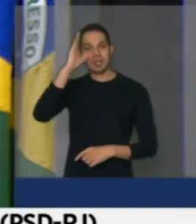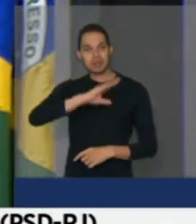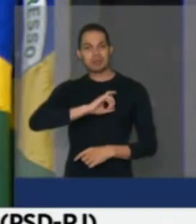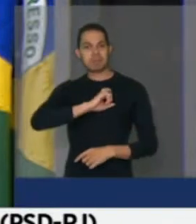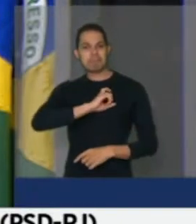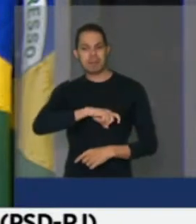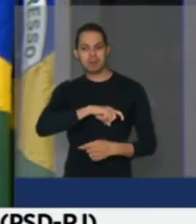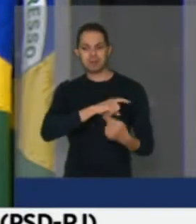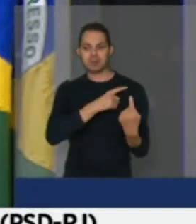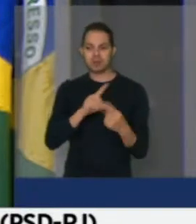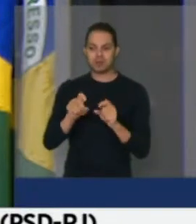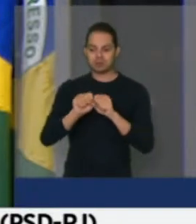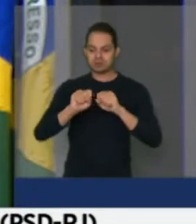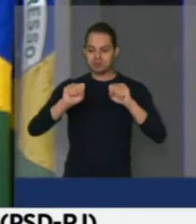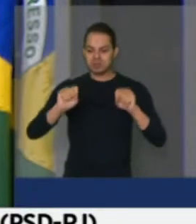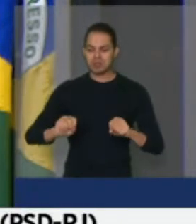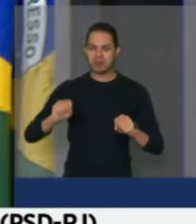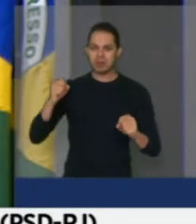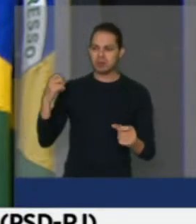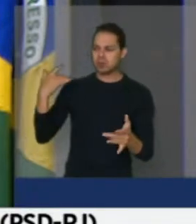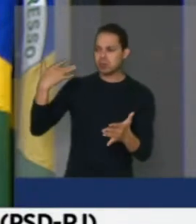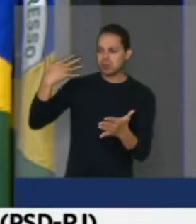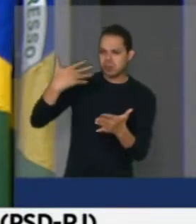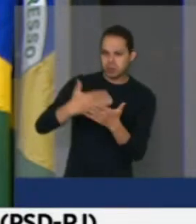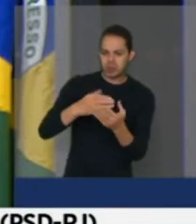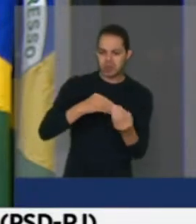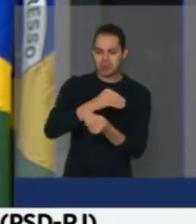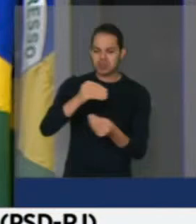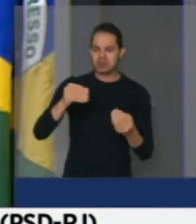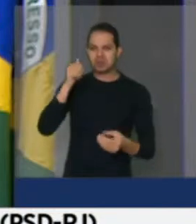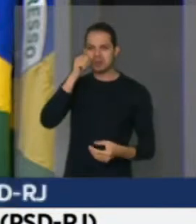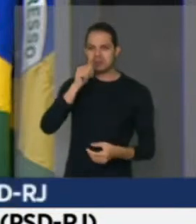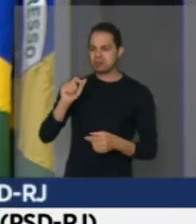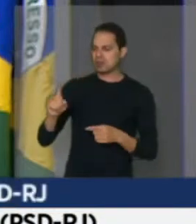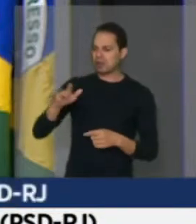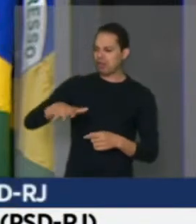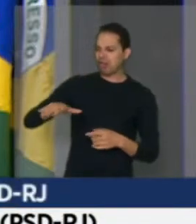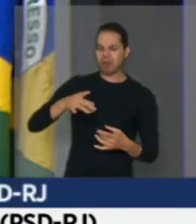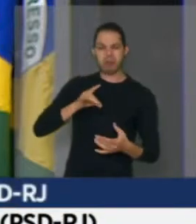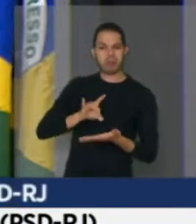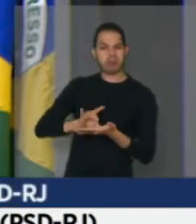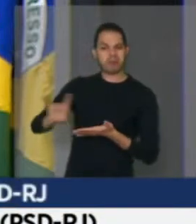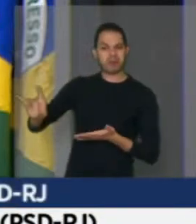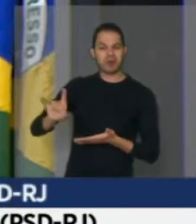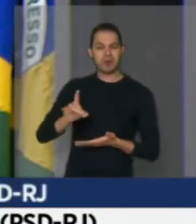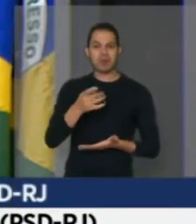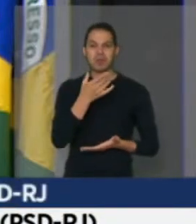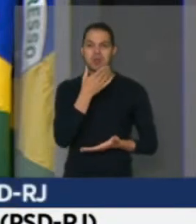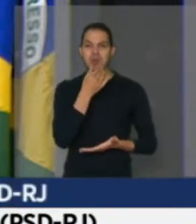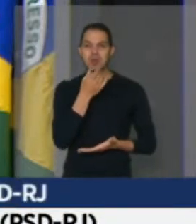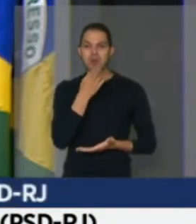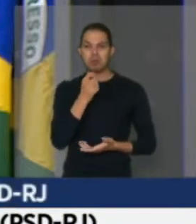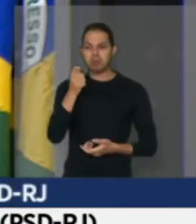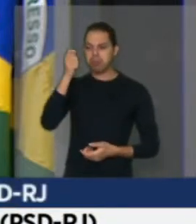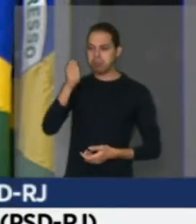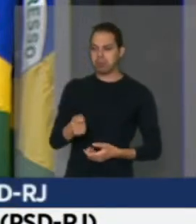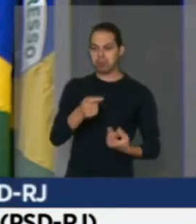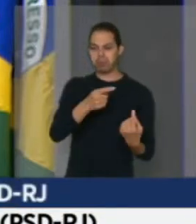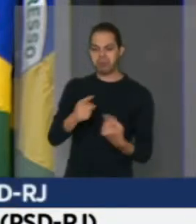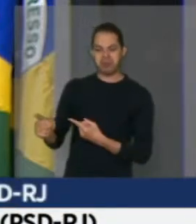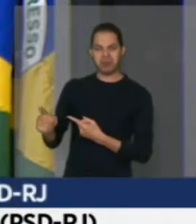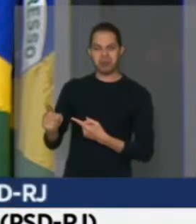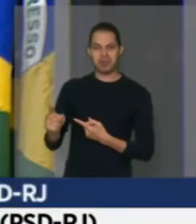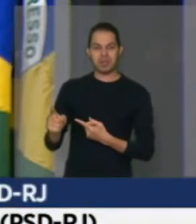nosso sistema, temperada com uma misoginia, um machismo, um racismo